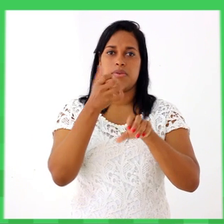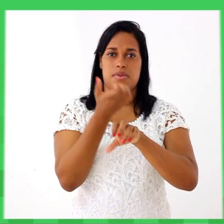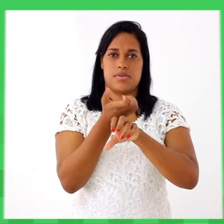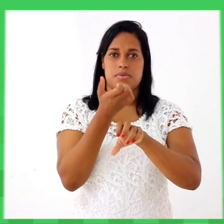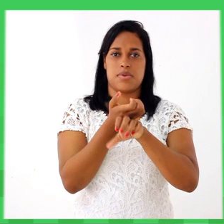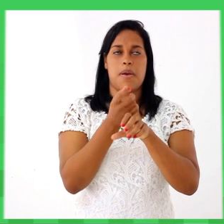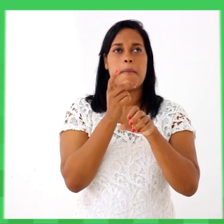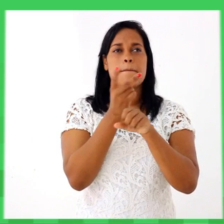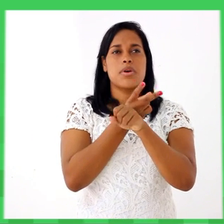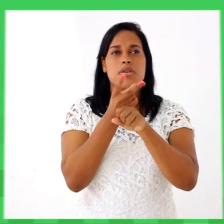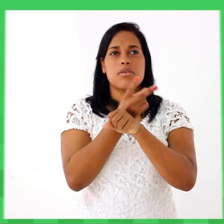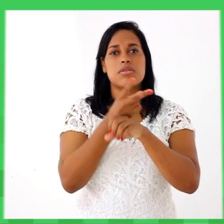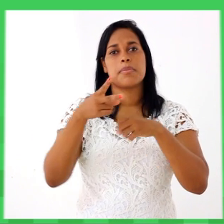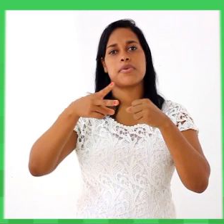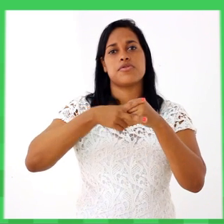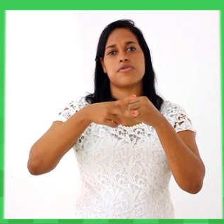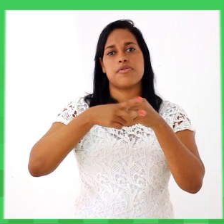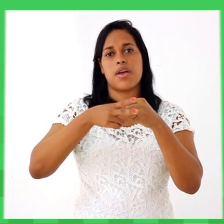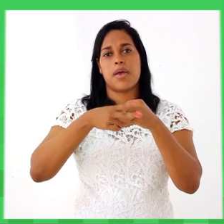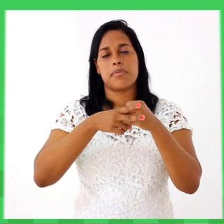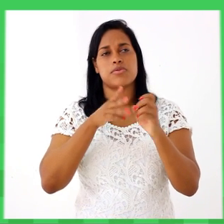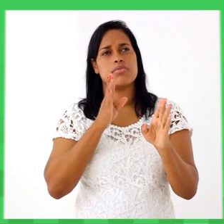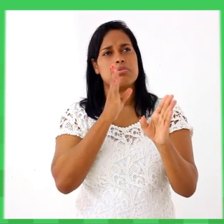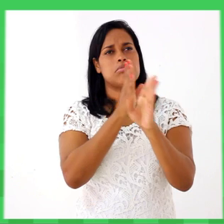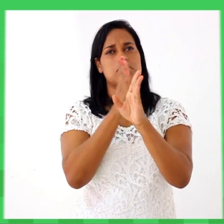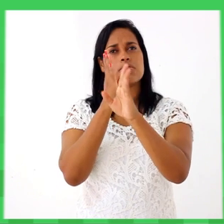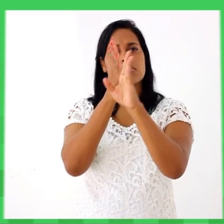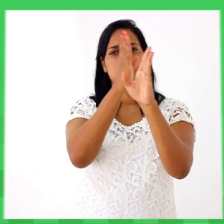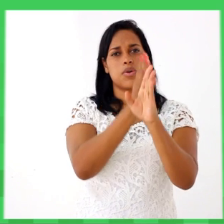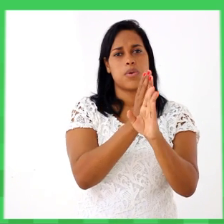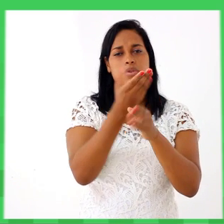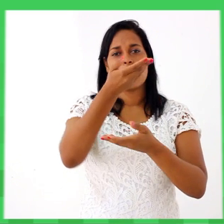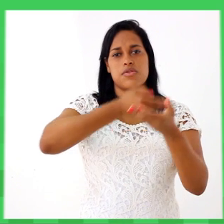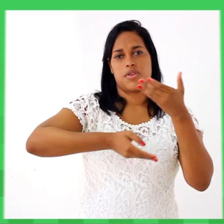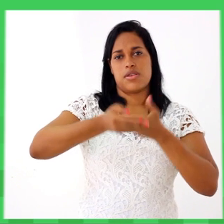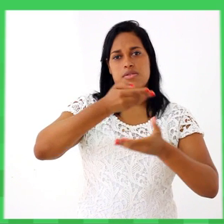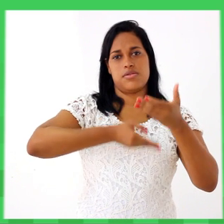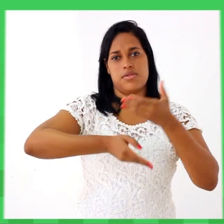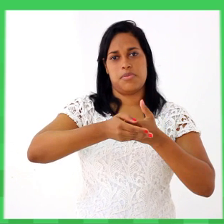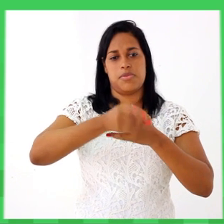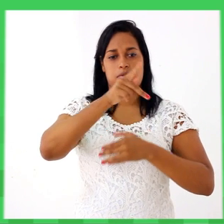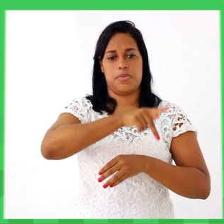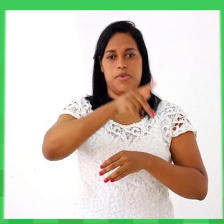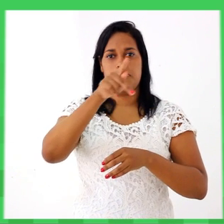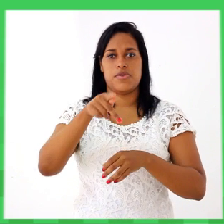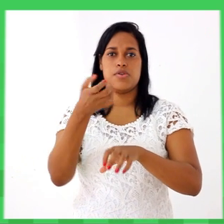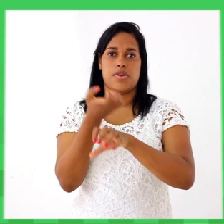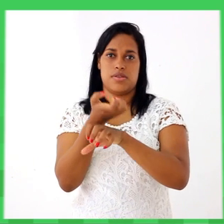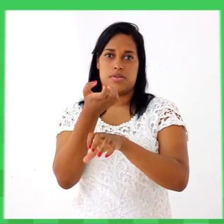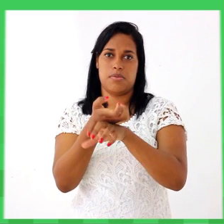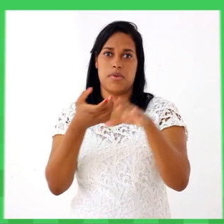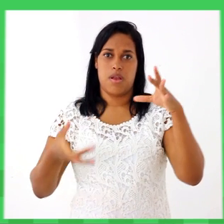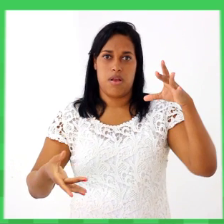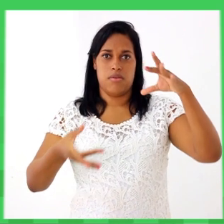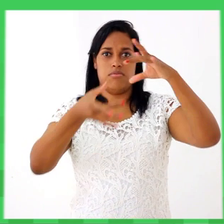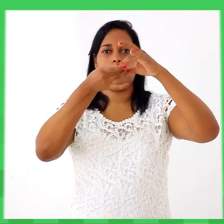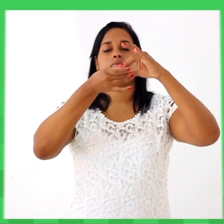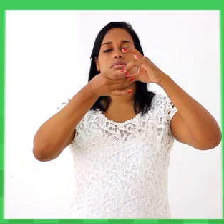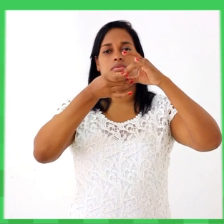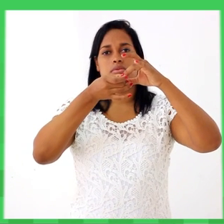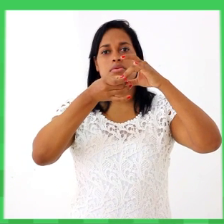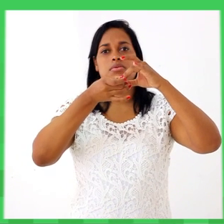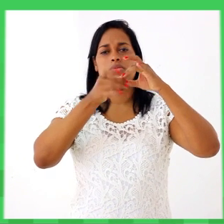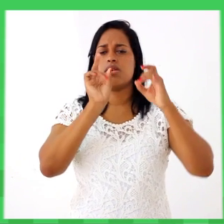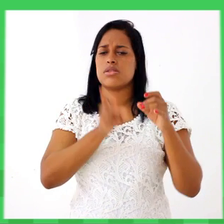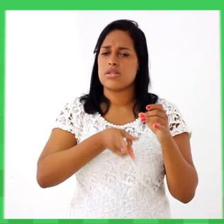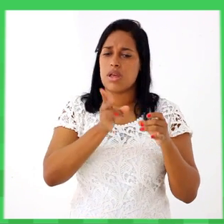pelos verbos para tentar identificar os relacionamentos. Professor de disciplina tem um relacionamento ministra. Um professor